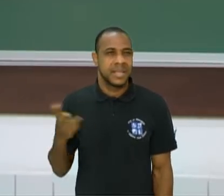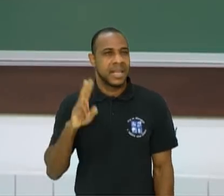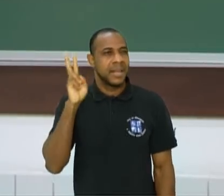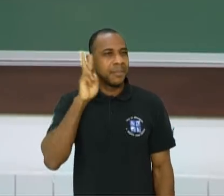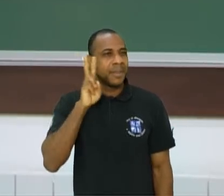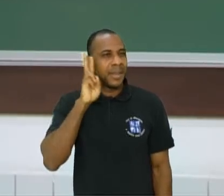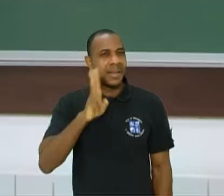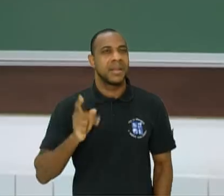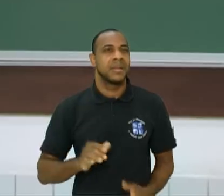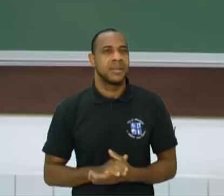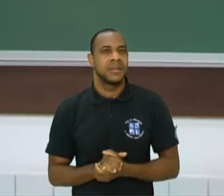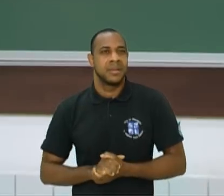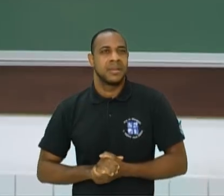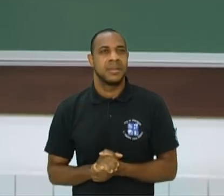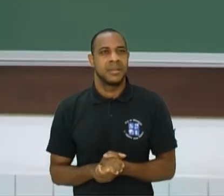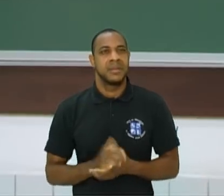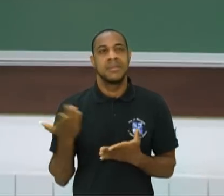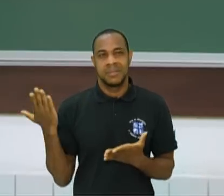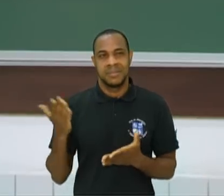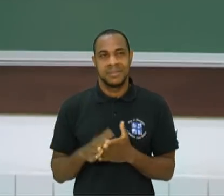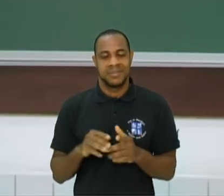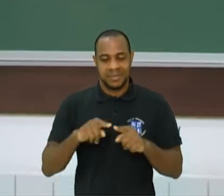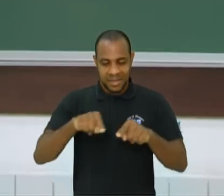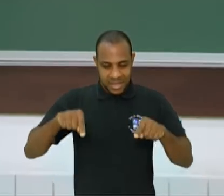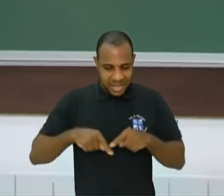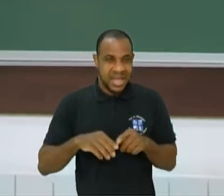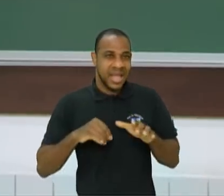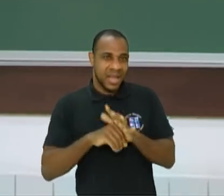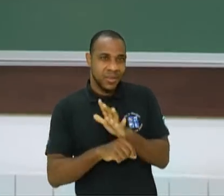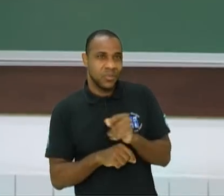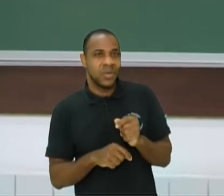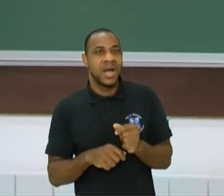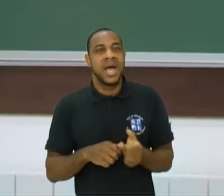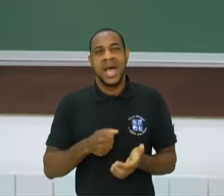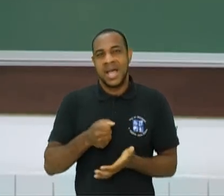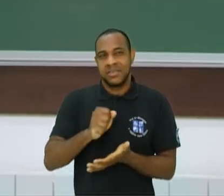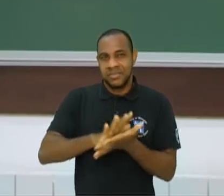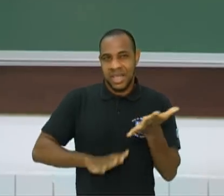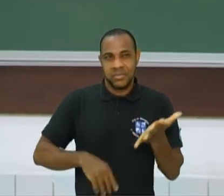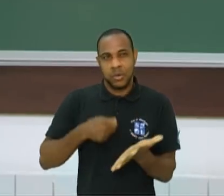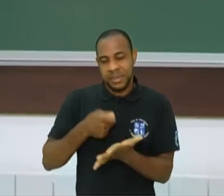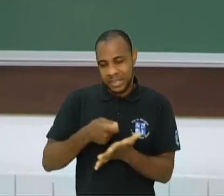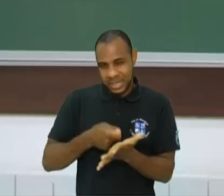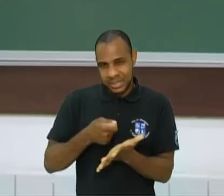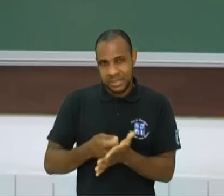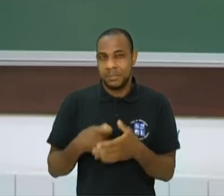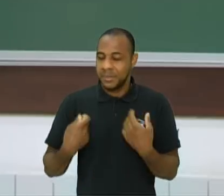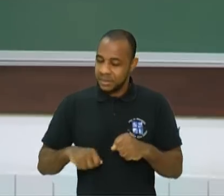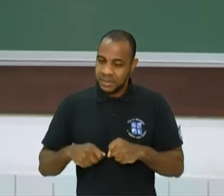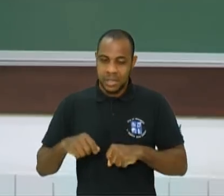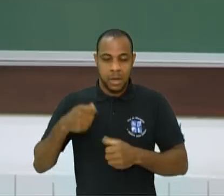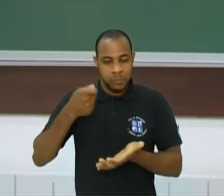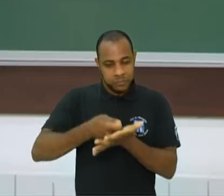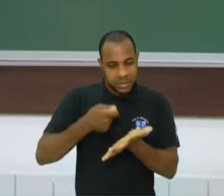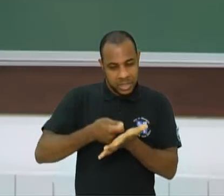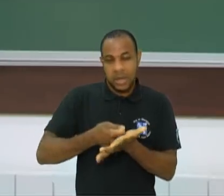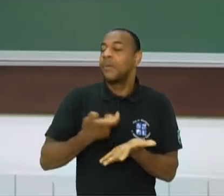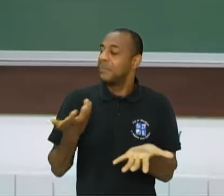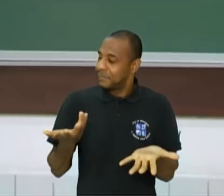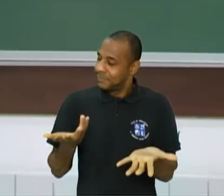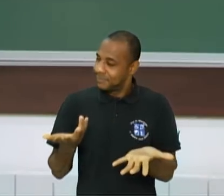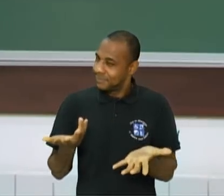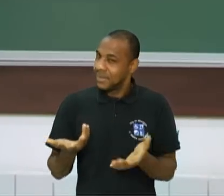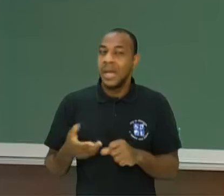lembrar. Classroom, gente, Classroom, atividade obrigatória e vale presença e conhecimento. E para quem está fazendo